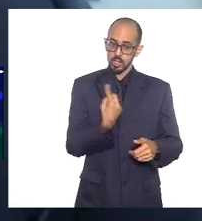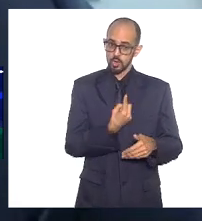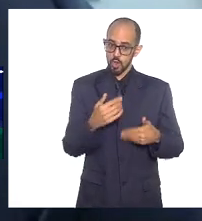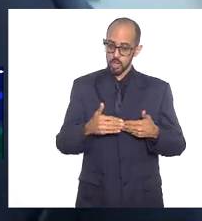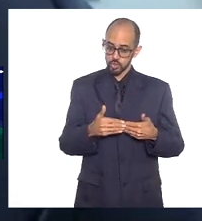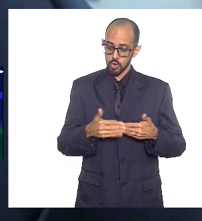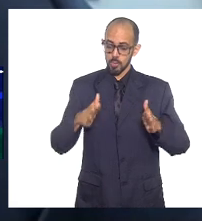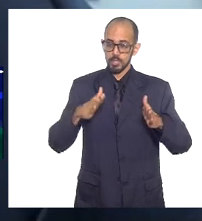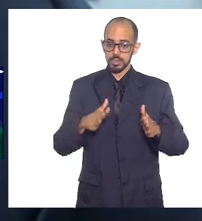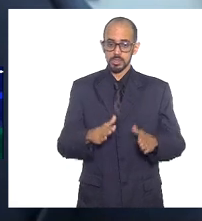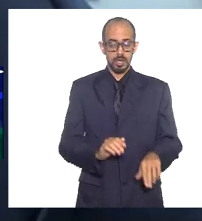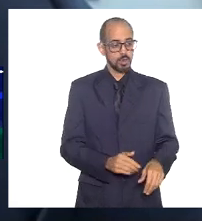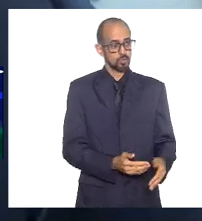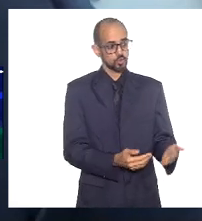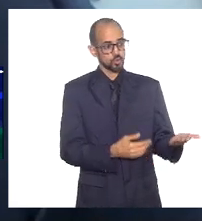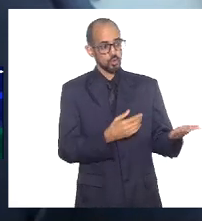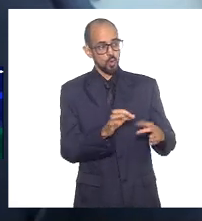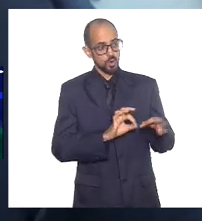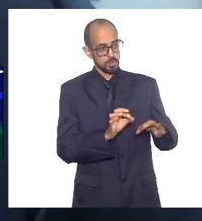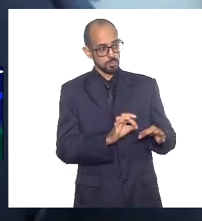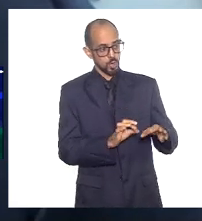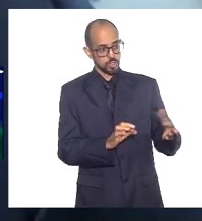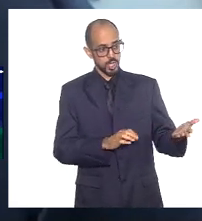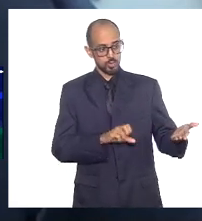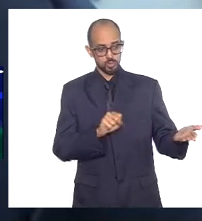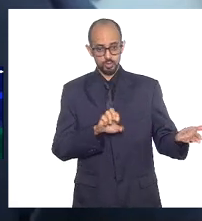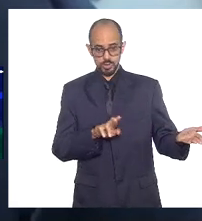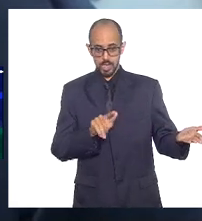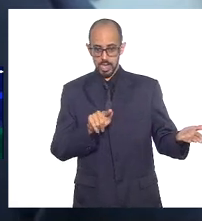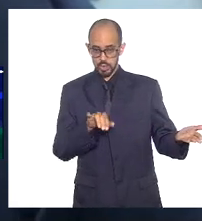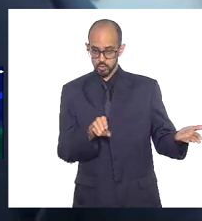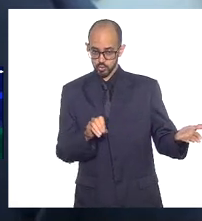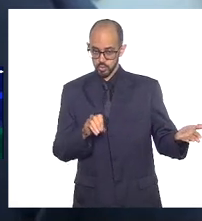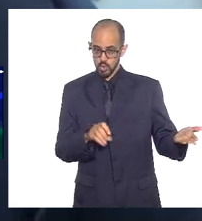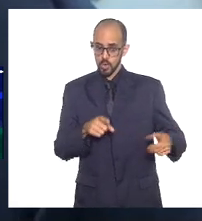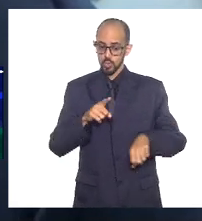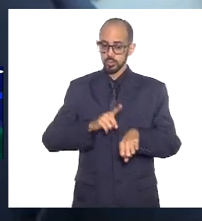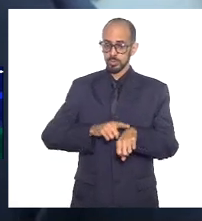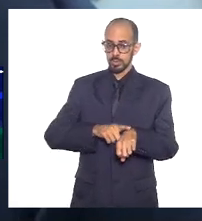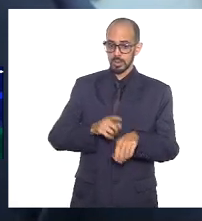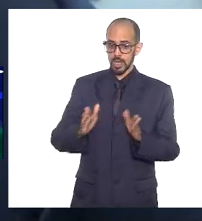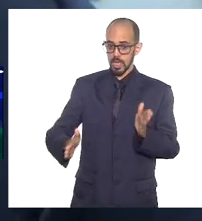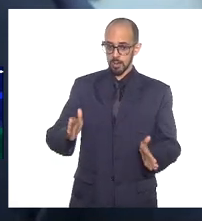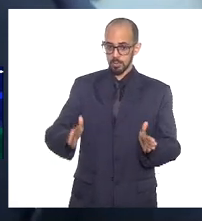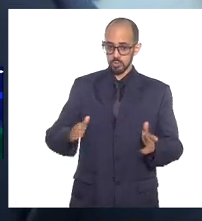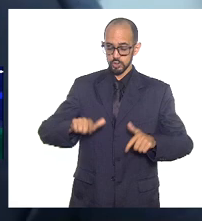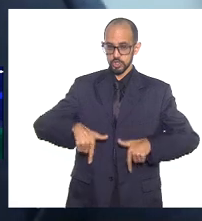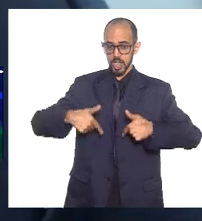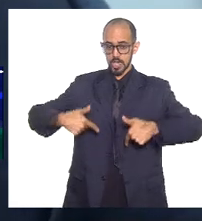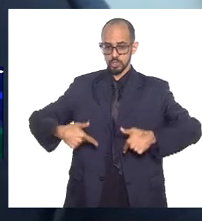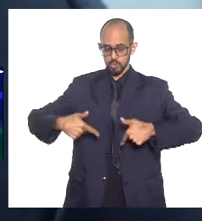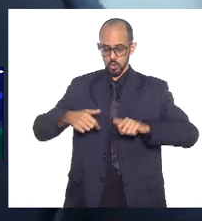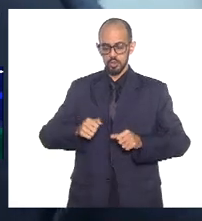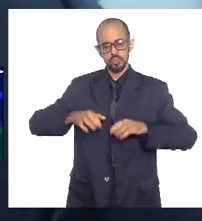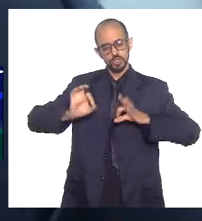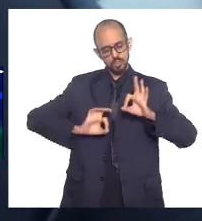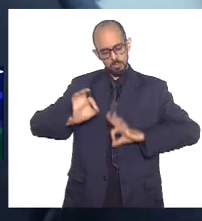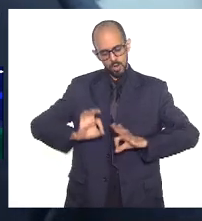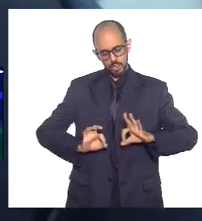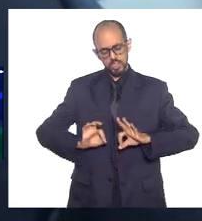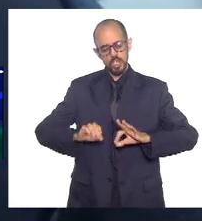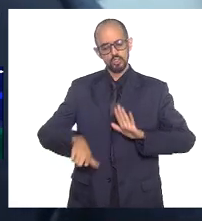projeto do deputado Sérgio Fernandes, que a gente inaugure aqui uma temporada de ações, de projetos de lei